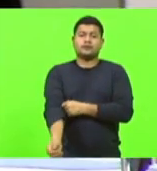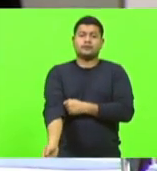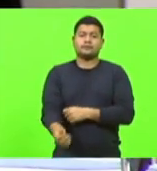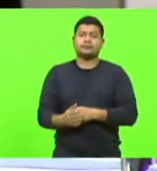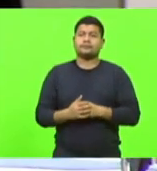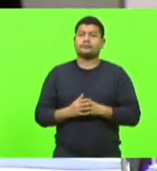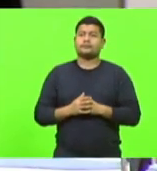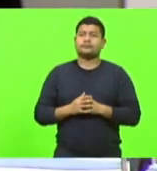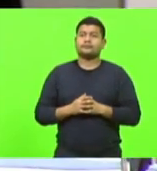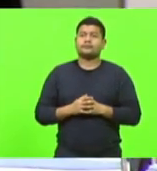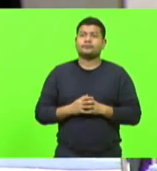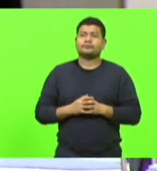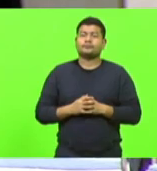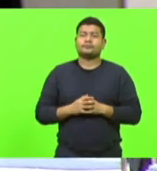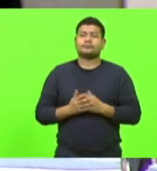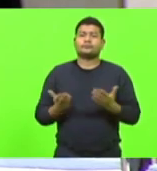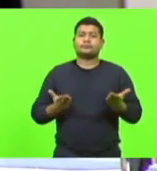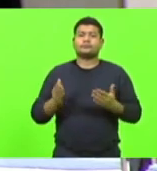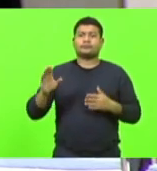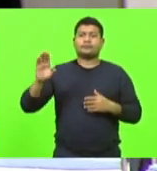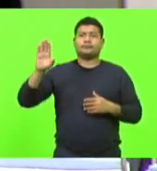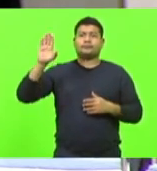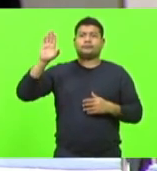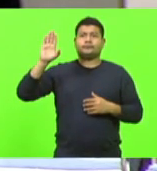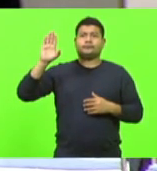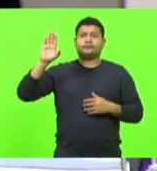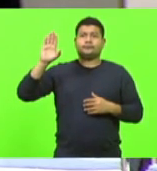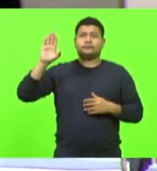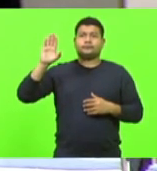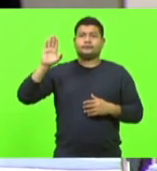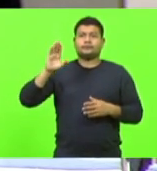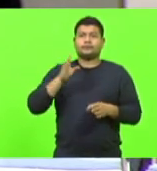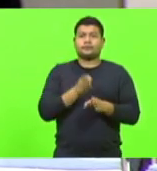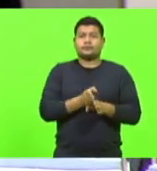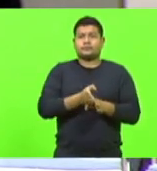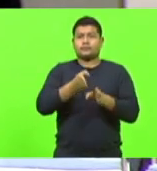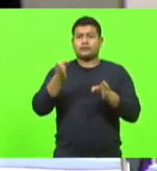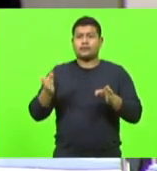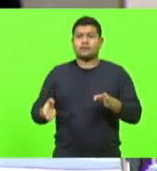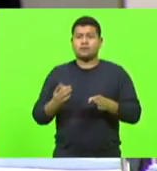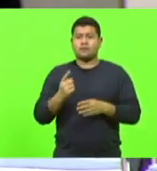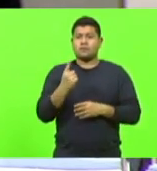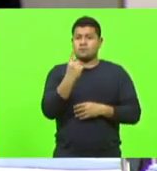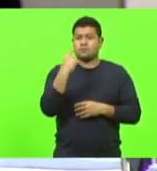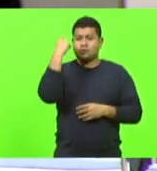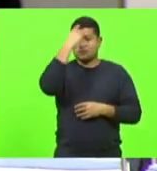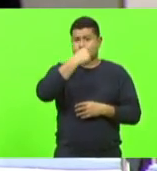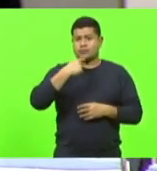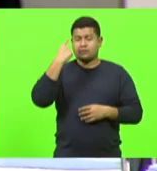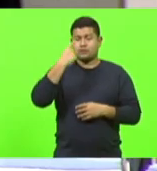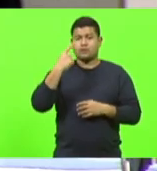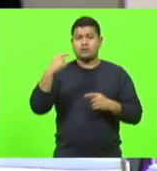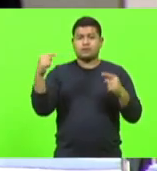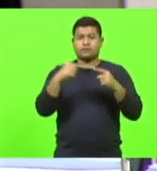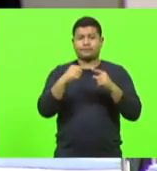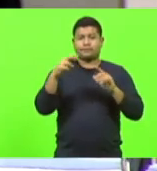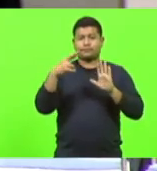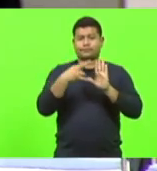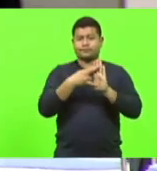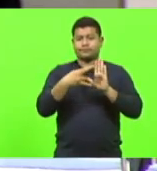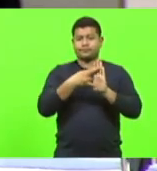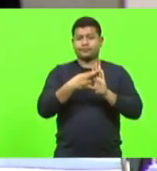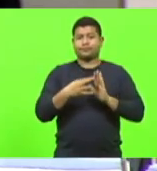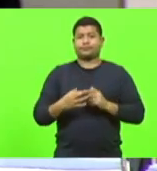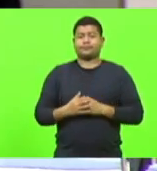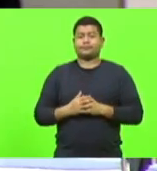e ela disse a presidente ao presença de ofícios prorroga a presente sessão por mais uma hora Com base no Regimento Interno ela